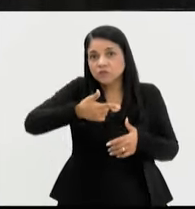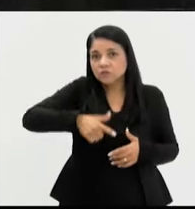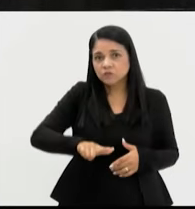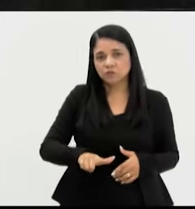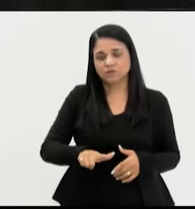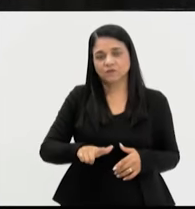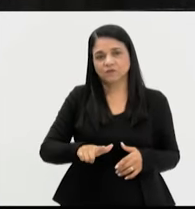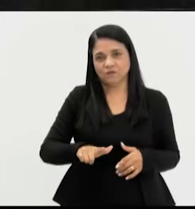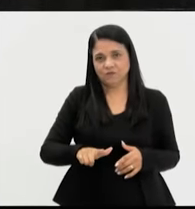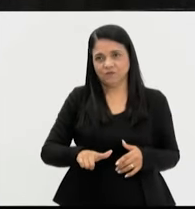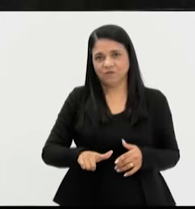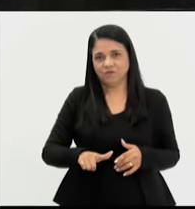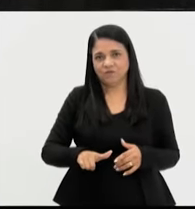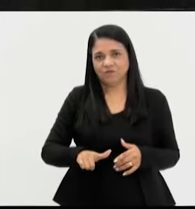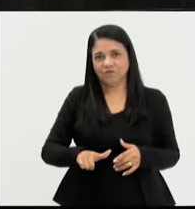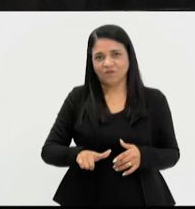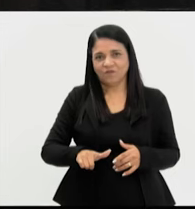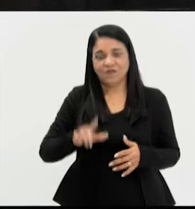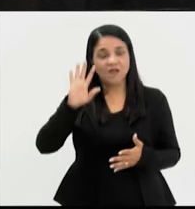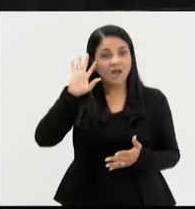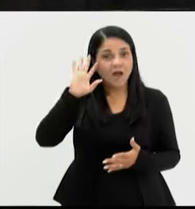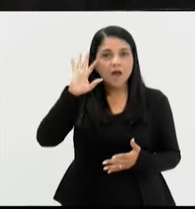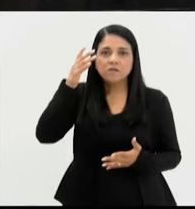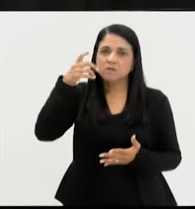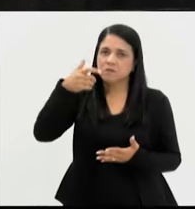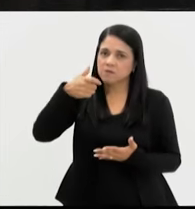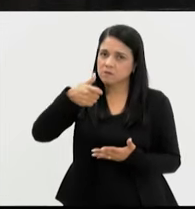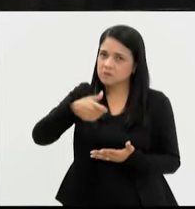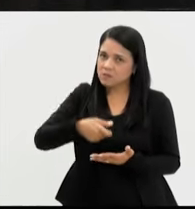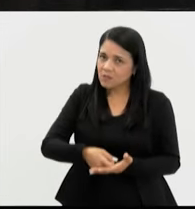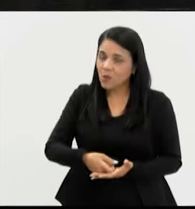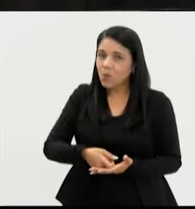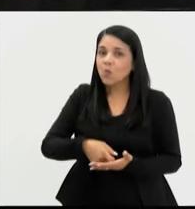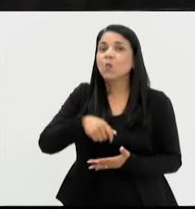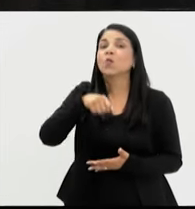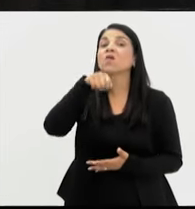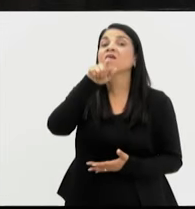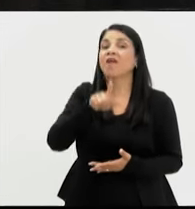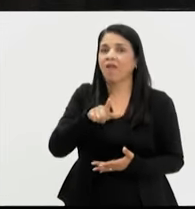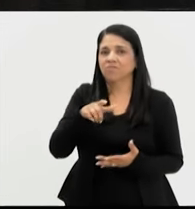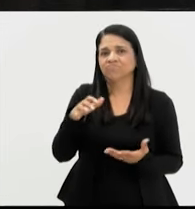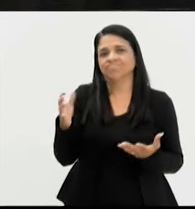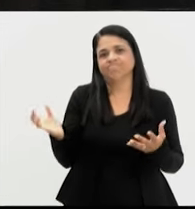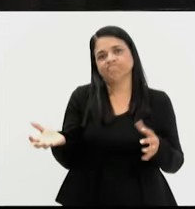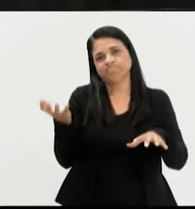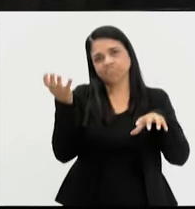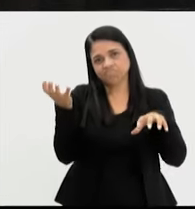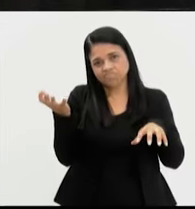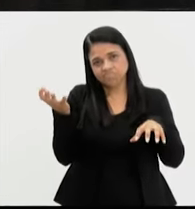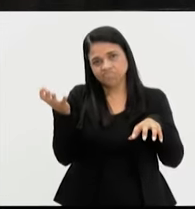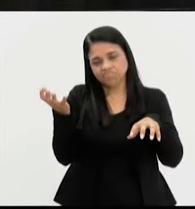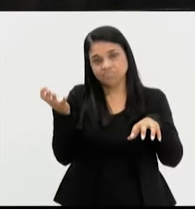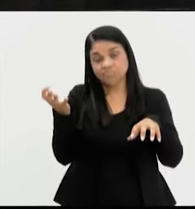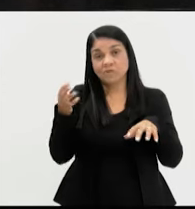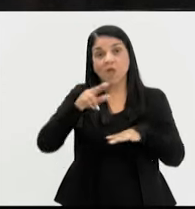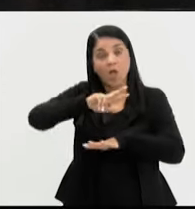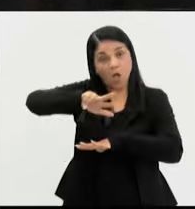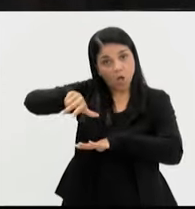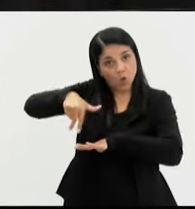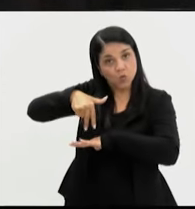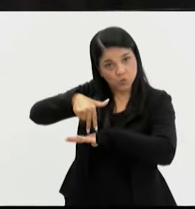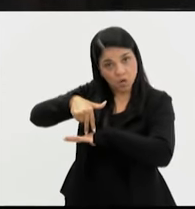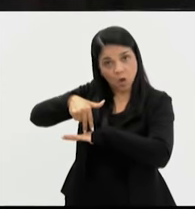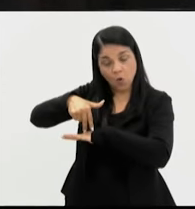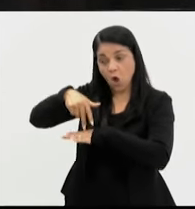evidente que a decisão tá na mão do congresso nacional a até porque a união é obrigada a